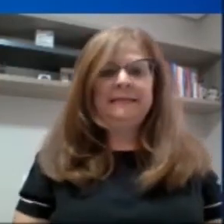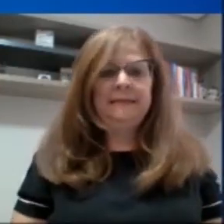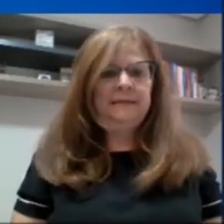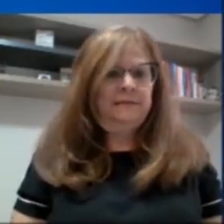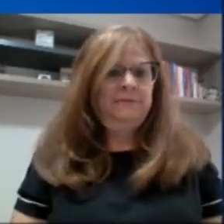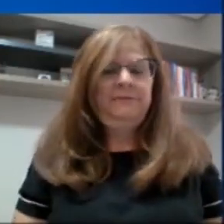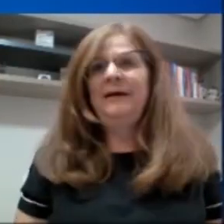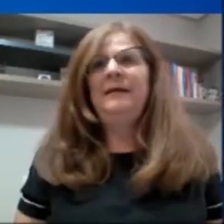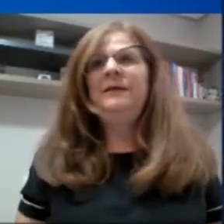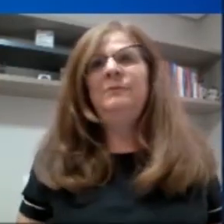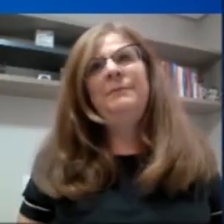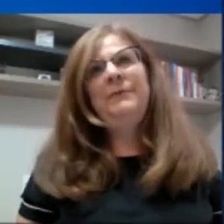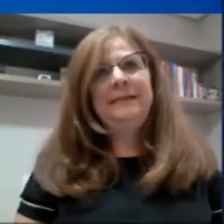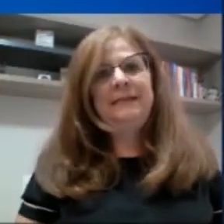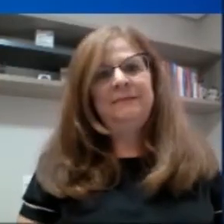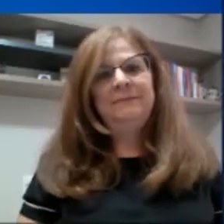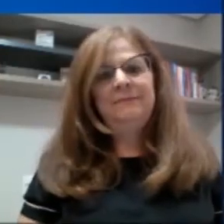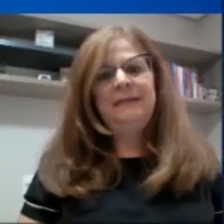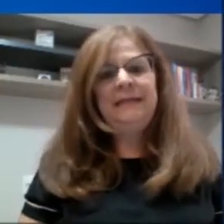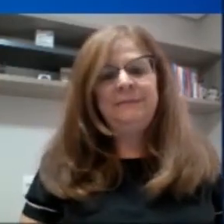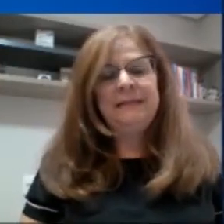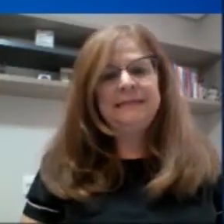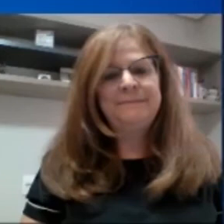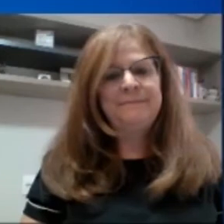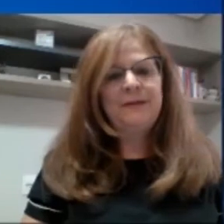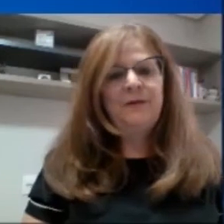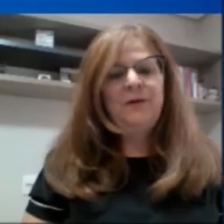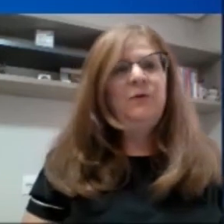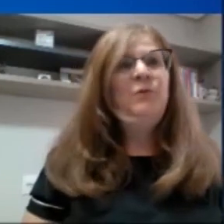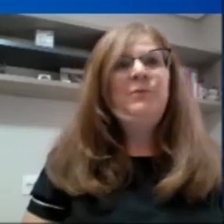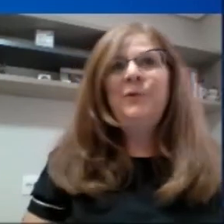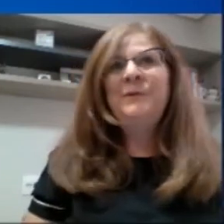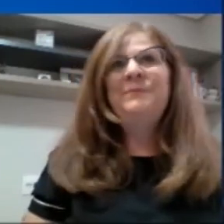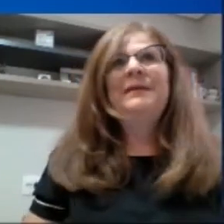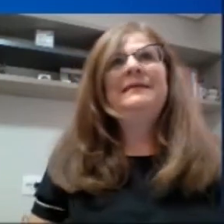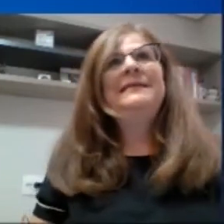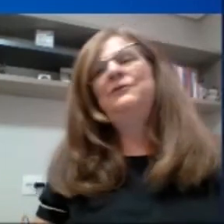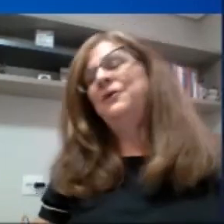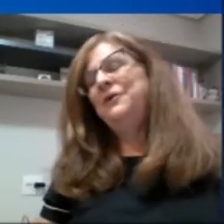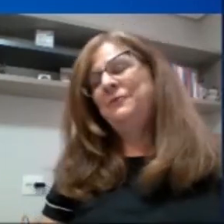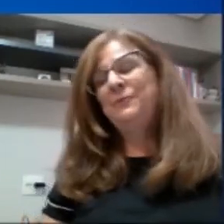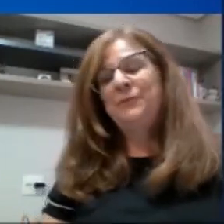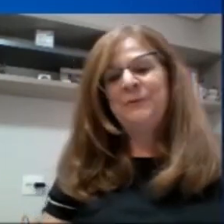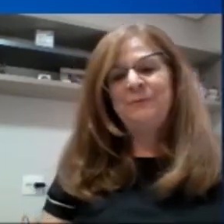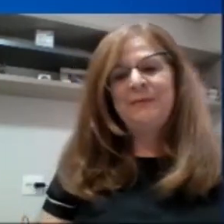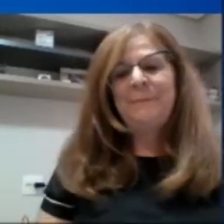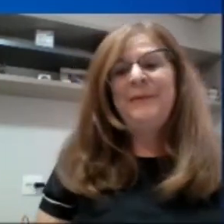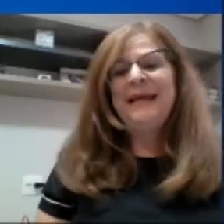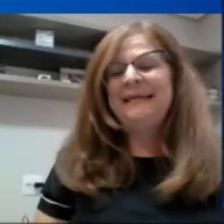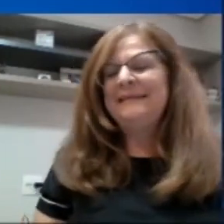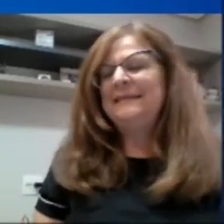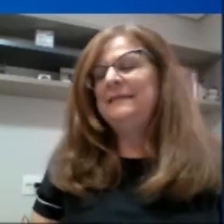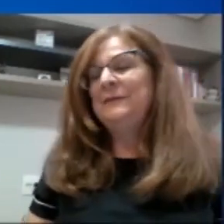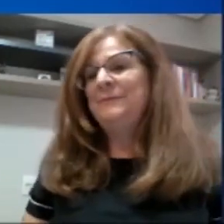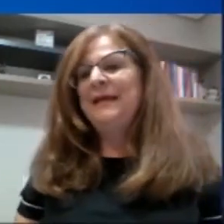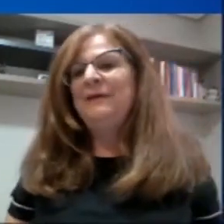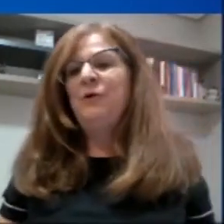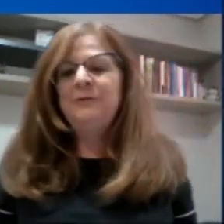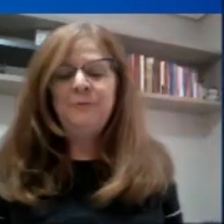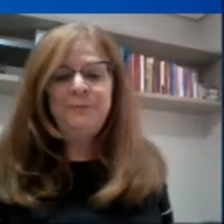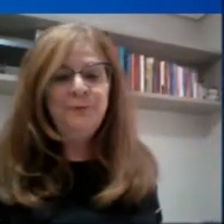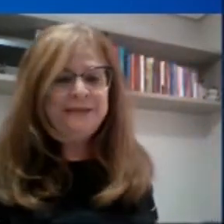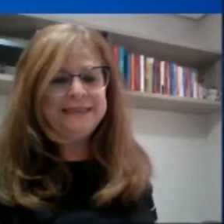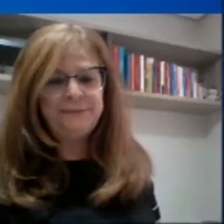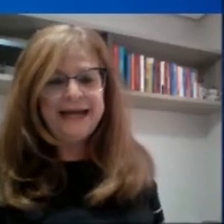eles falando uma poesia em Libras. Humor, eles adoram humor. Piadas, então,